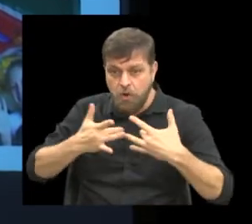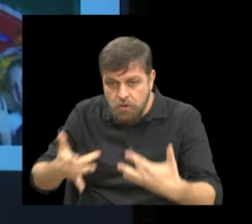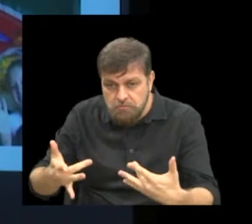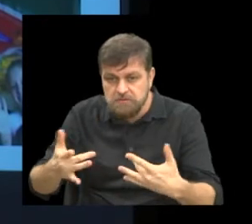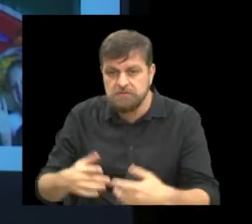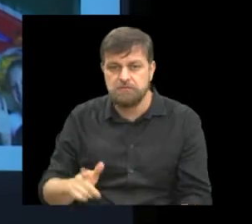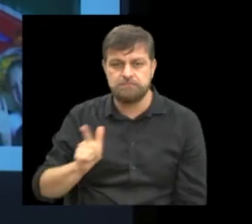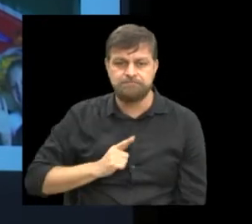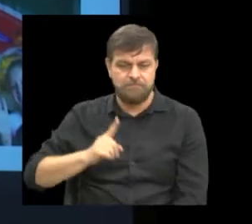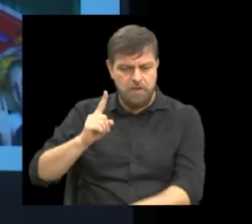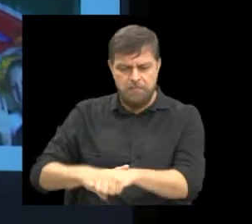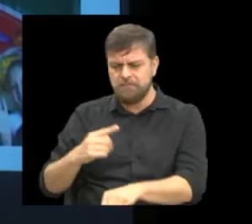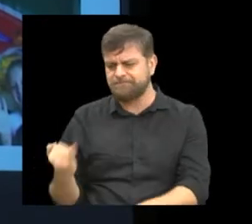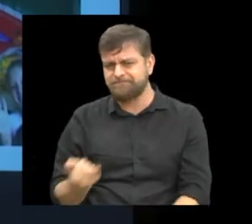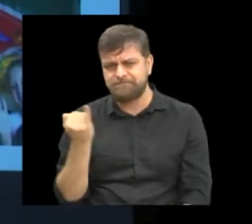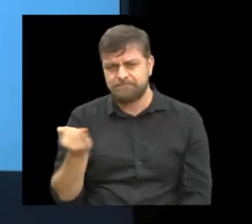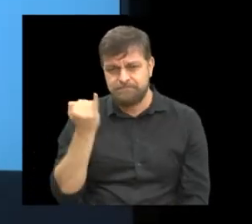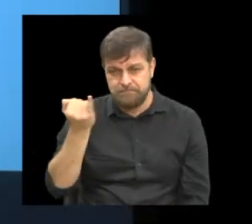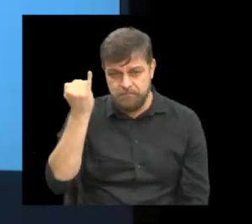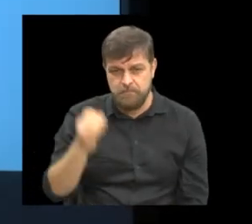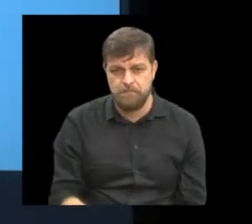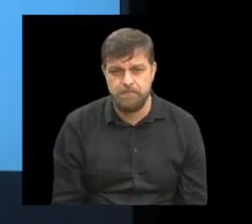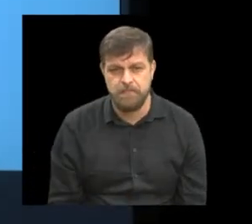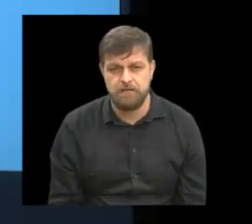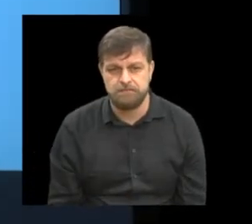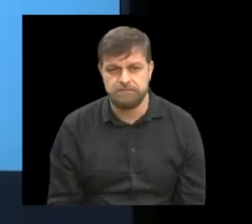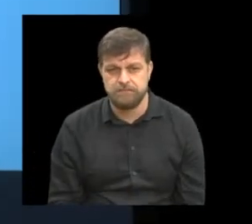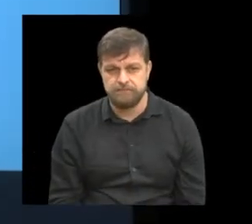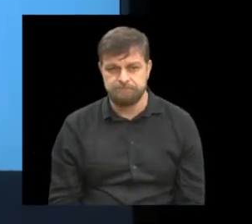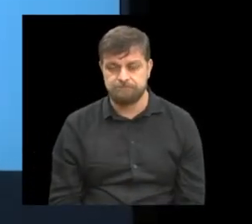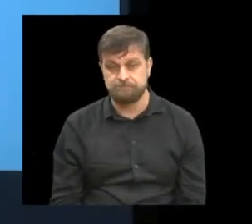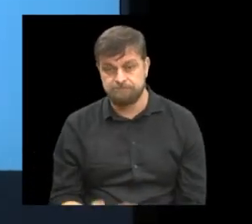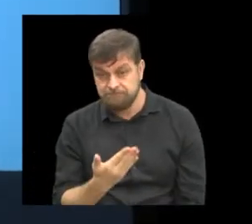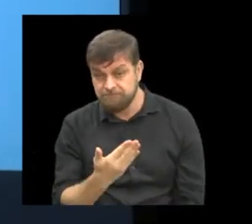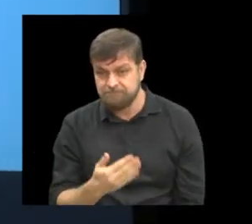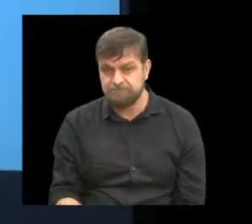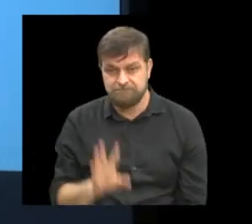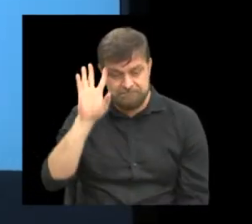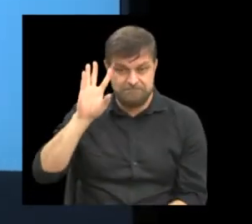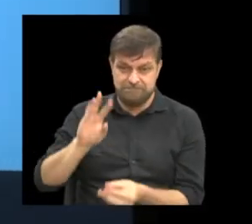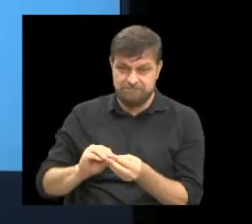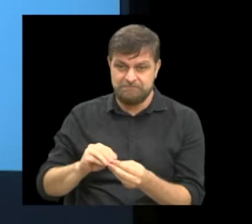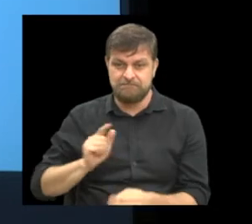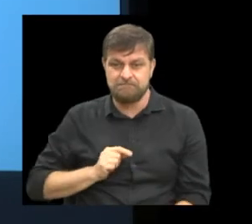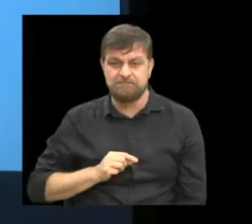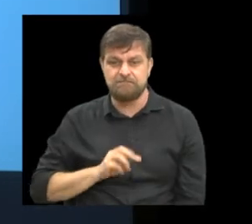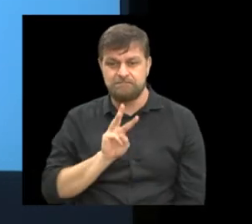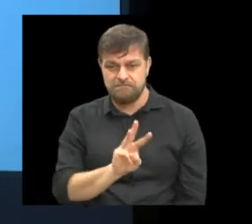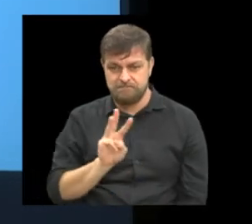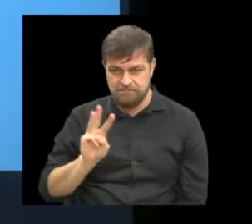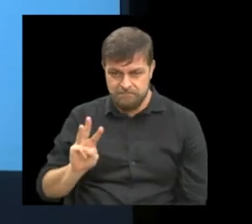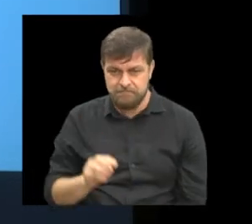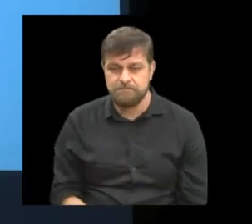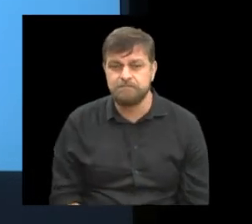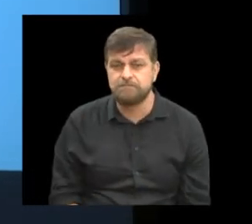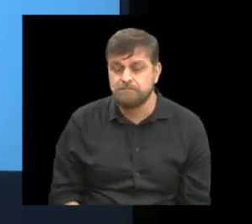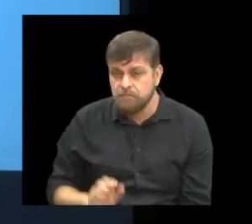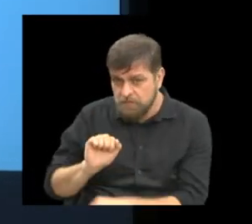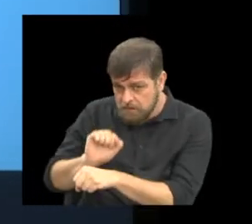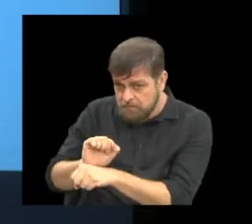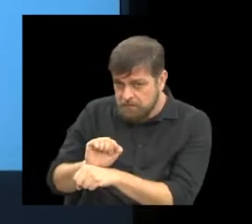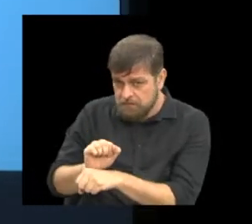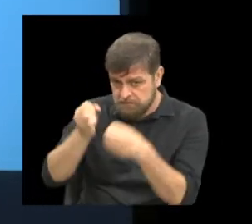um momento muito importante também. E é isso daí. A Tiquira tem o site. Só falar um